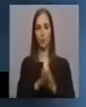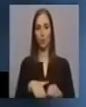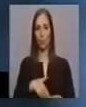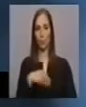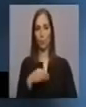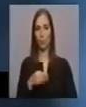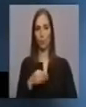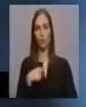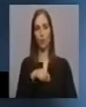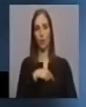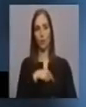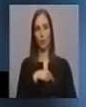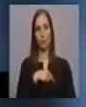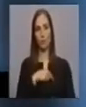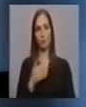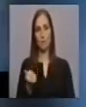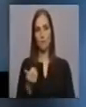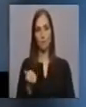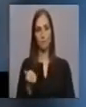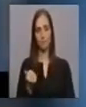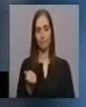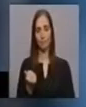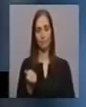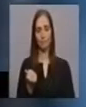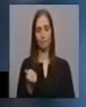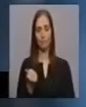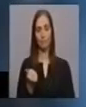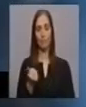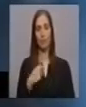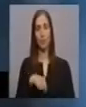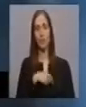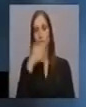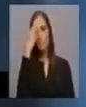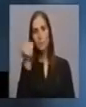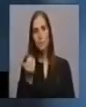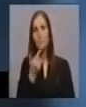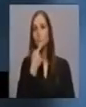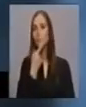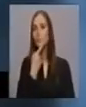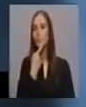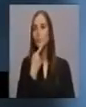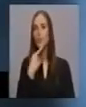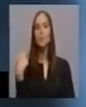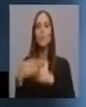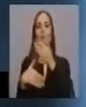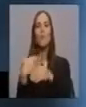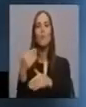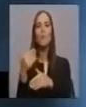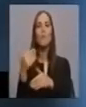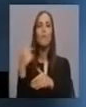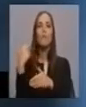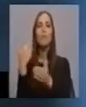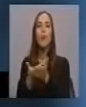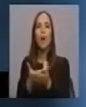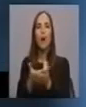atrasados do que é para perceber quais são os resultados dessa massa essas